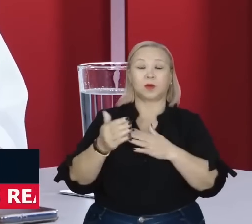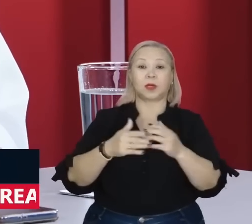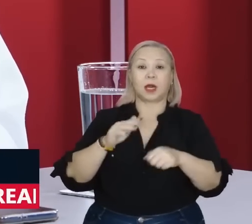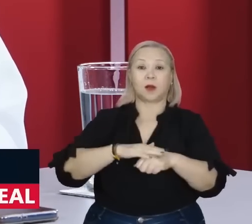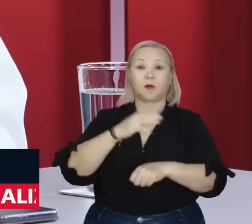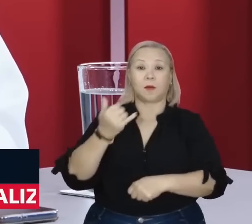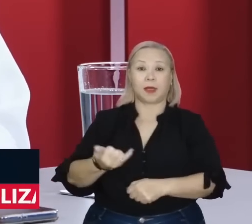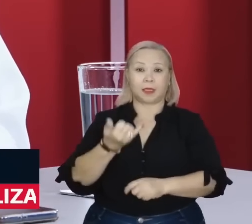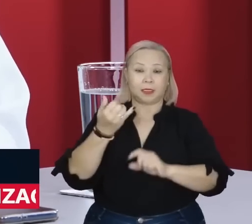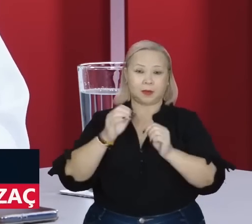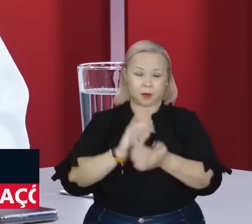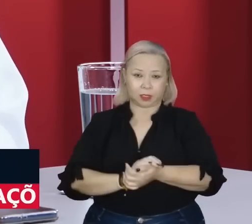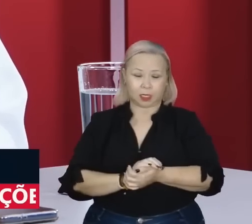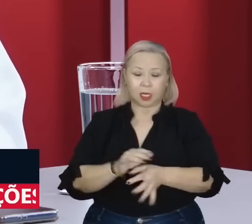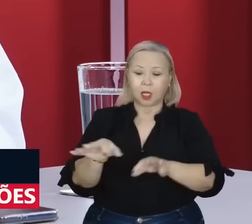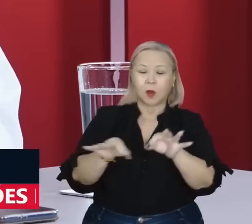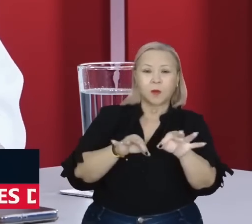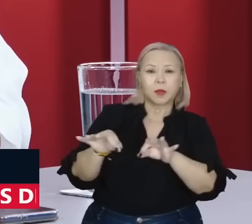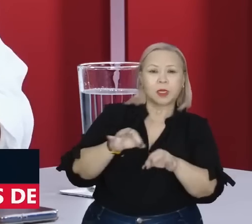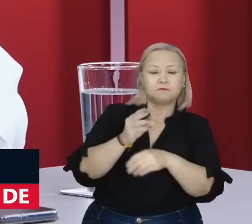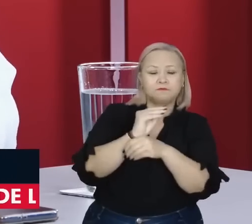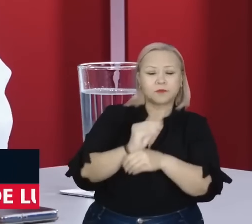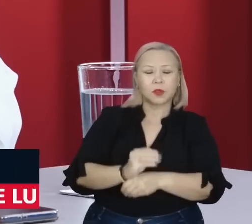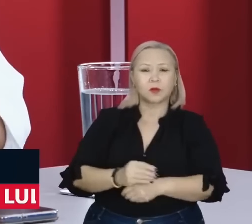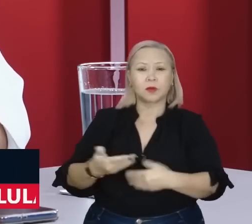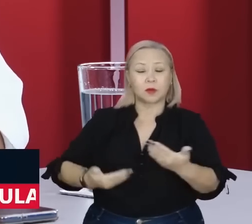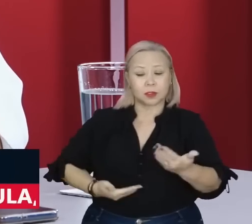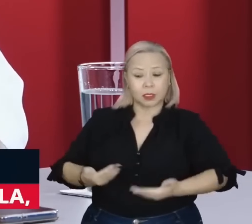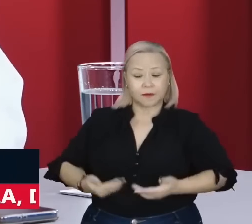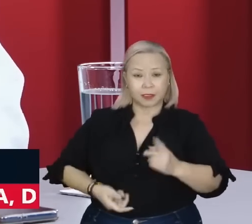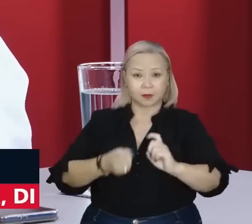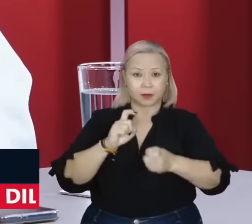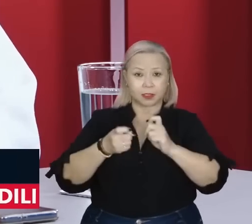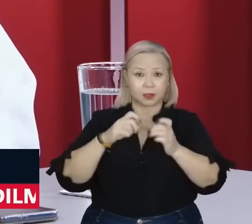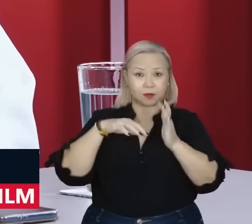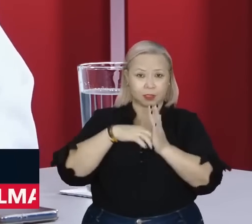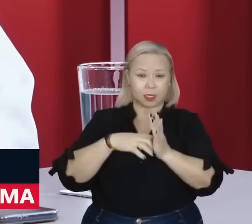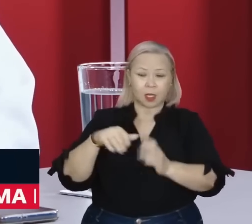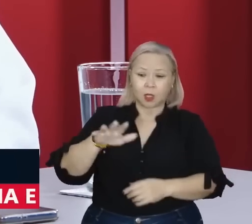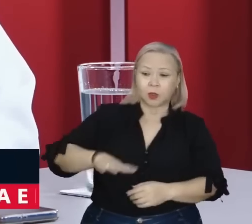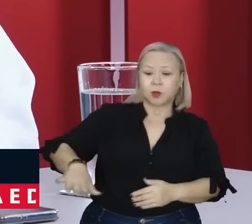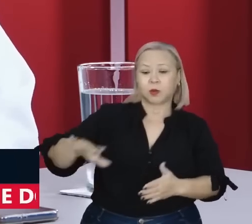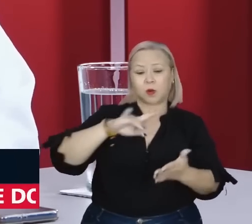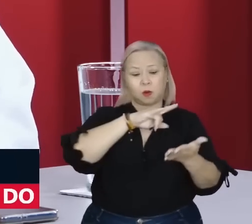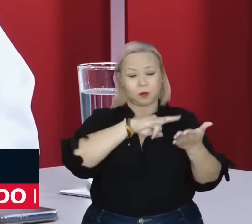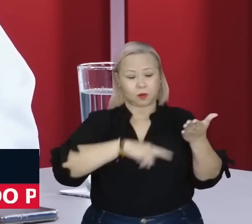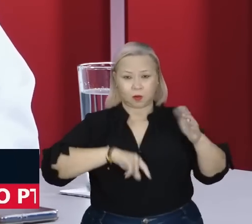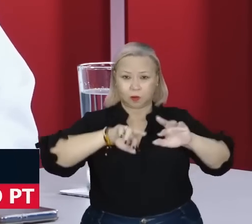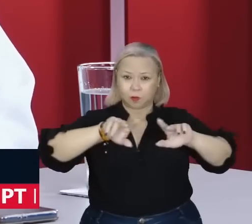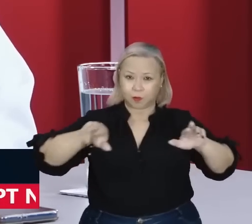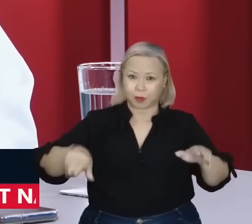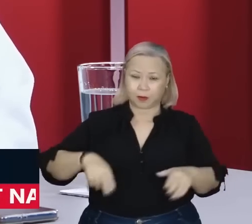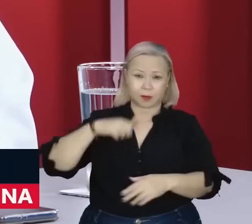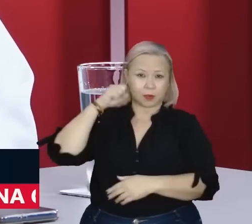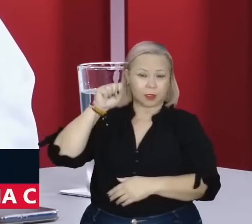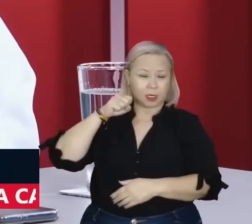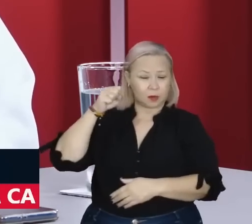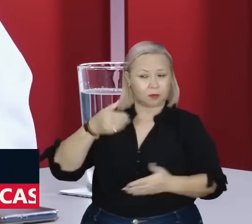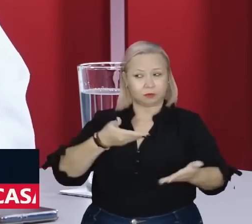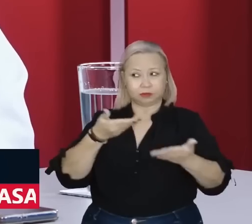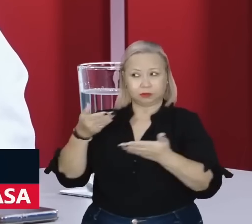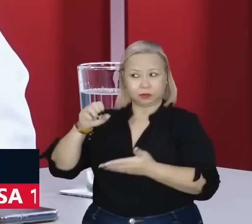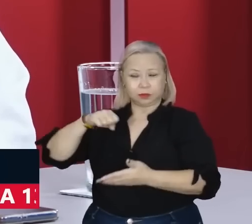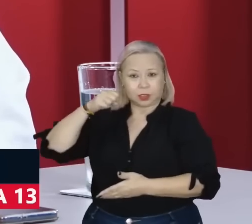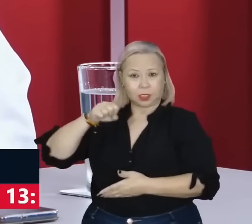serviços administrativos do Senado Federal. Ali todos os documentos vão passar pelo senador Rogério Carvalho. Toda